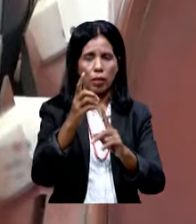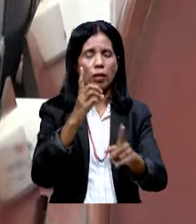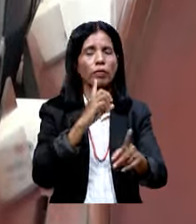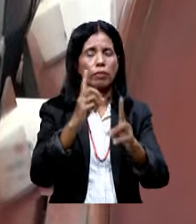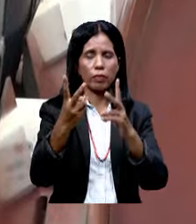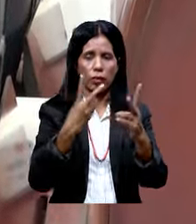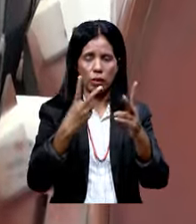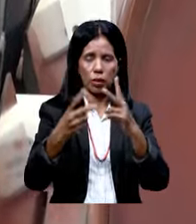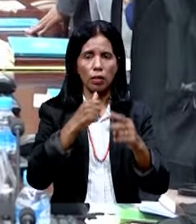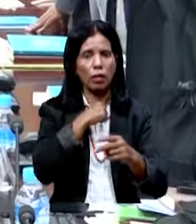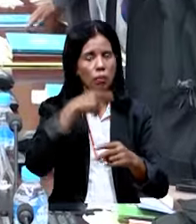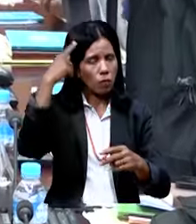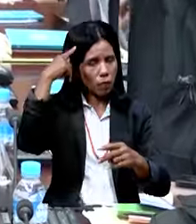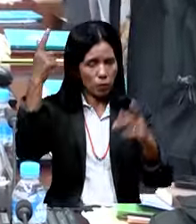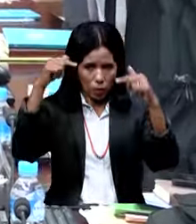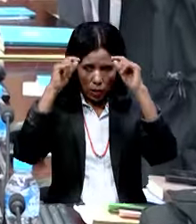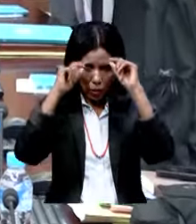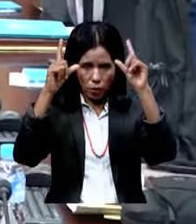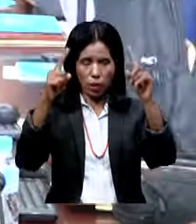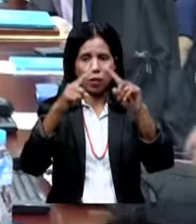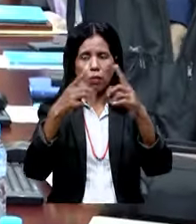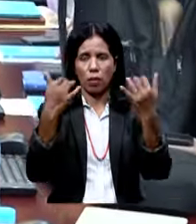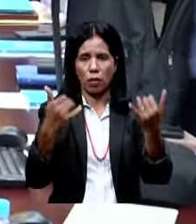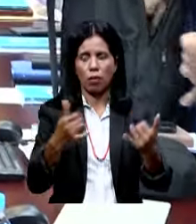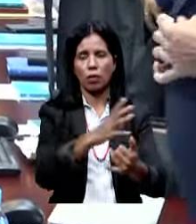Santo Papa Francisco em Timor-Leste, to horas né,